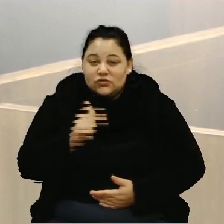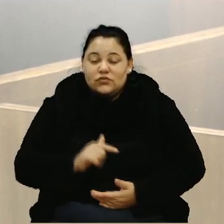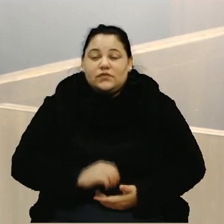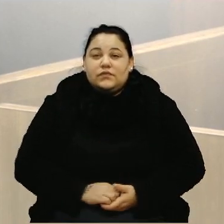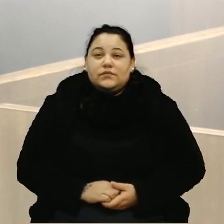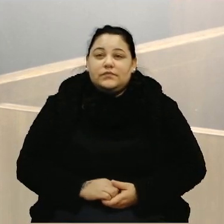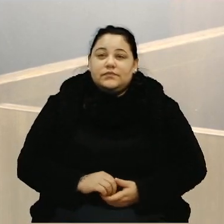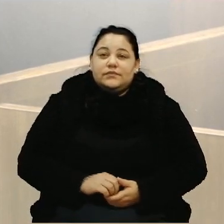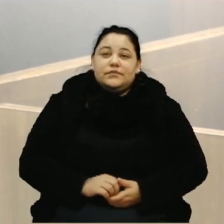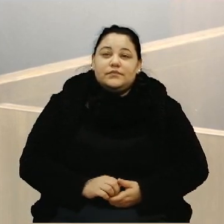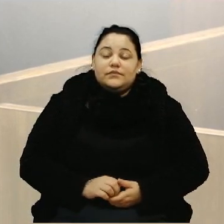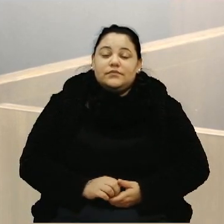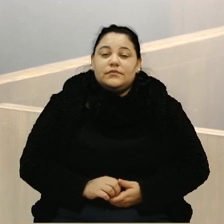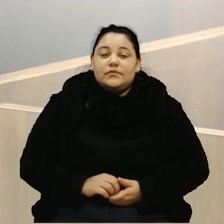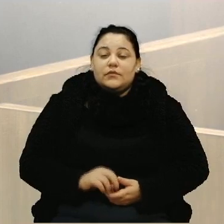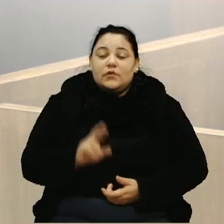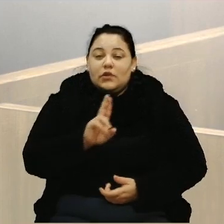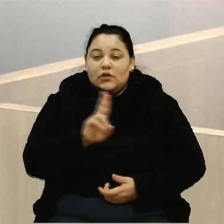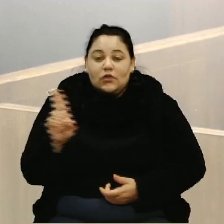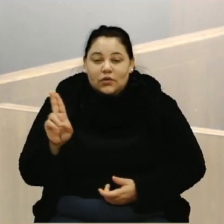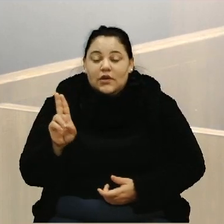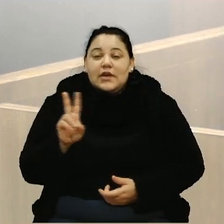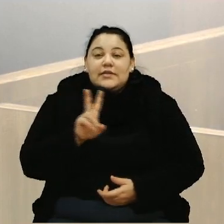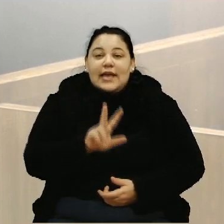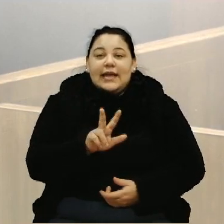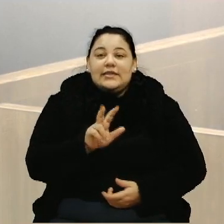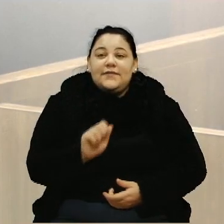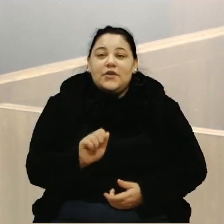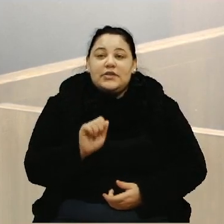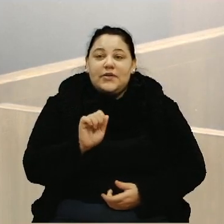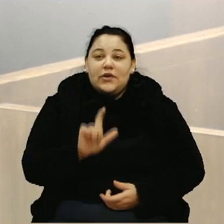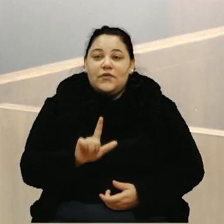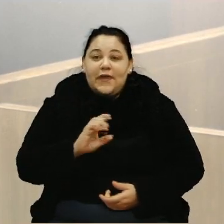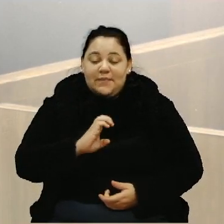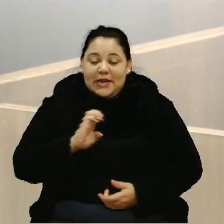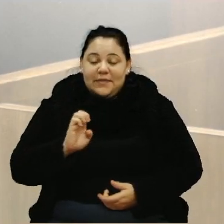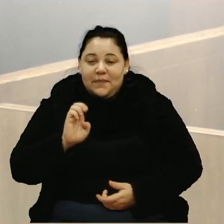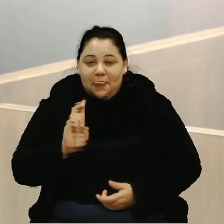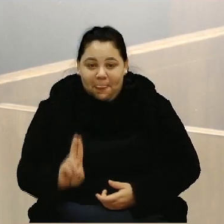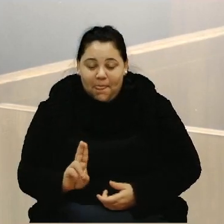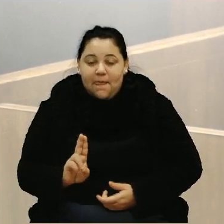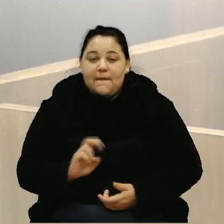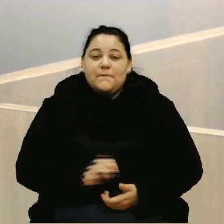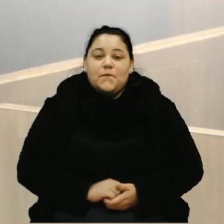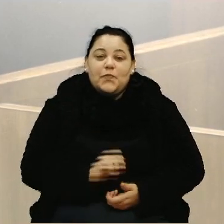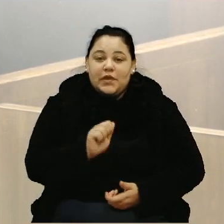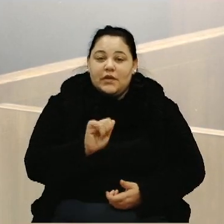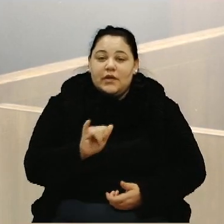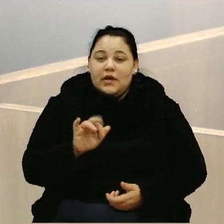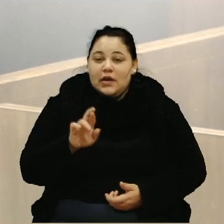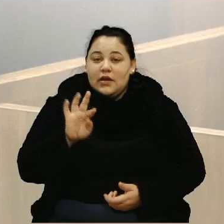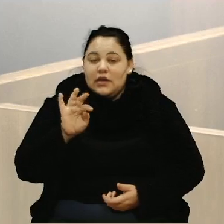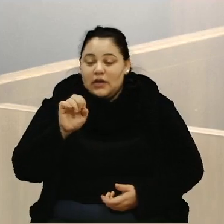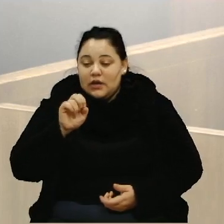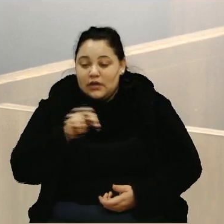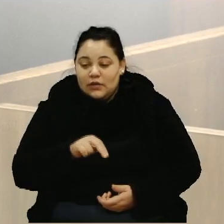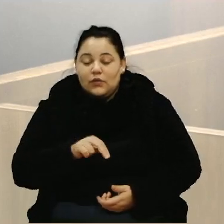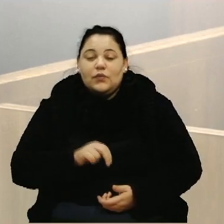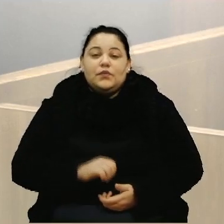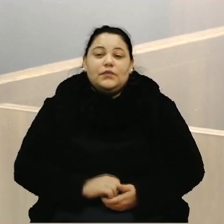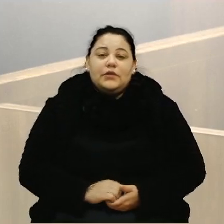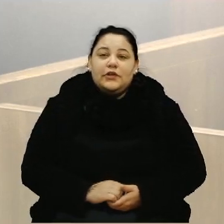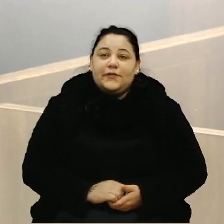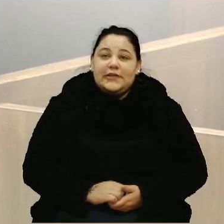Valseu Catuço, da Berenice, do Ayrton, do William,